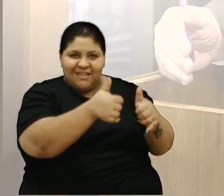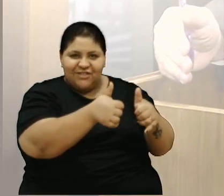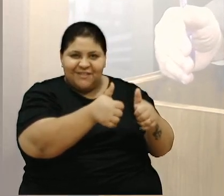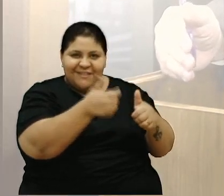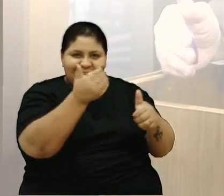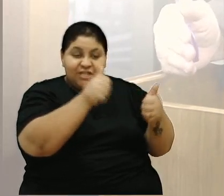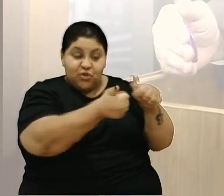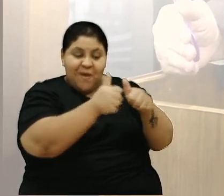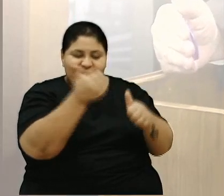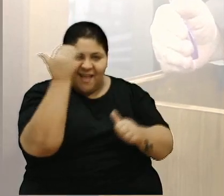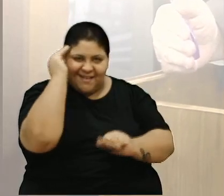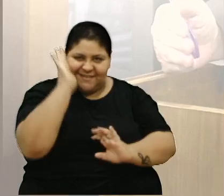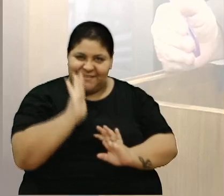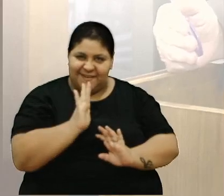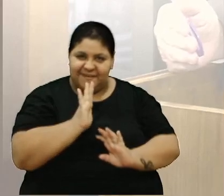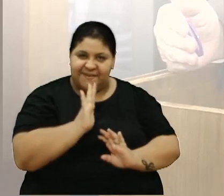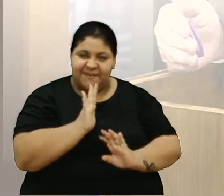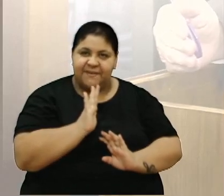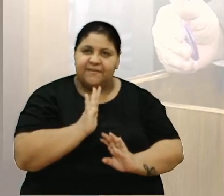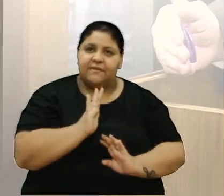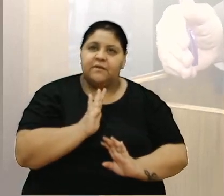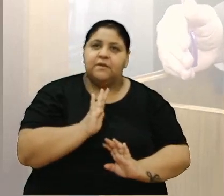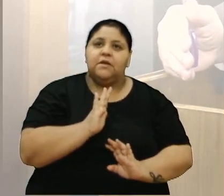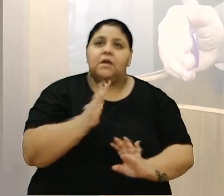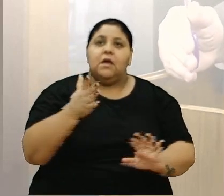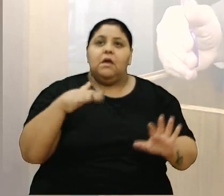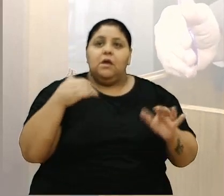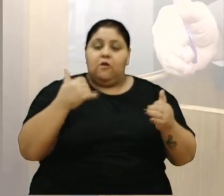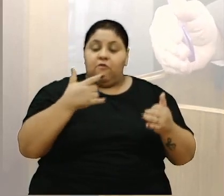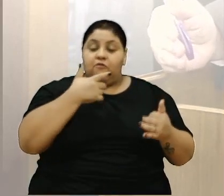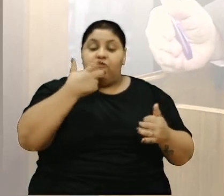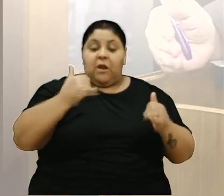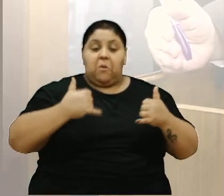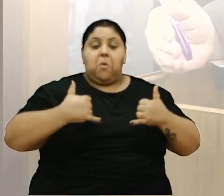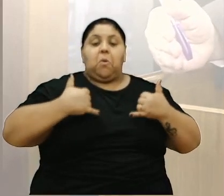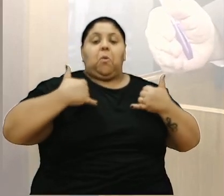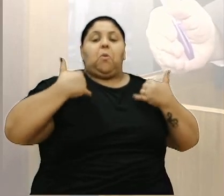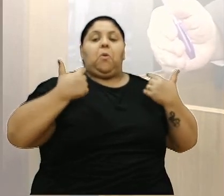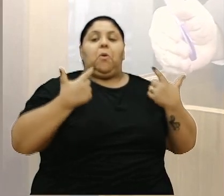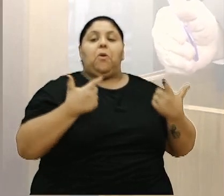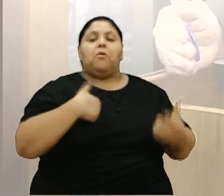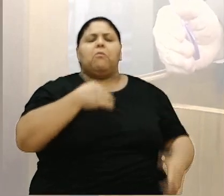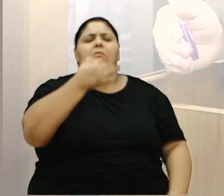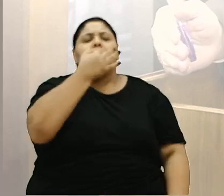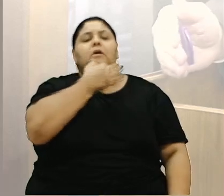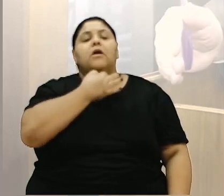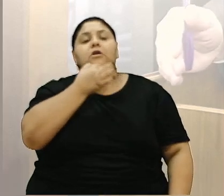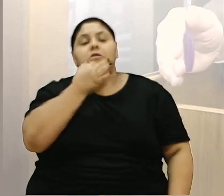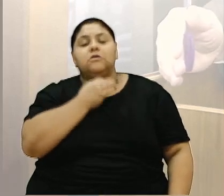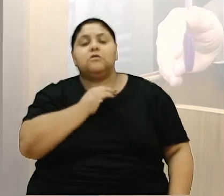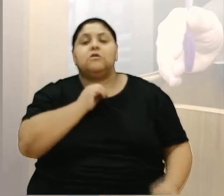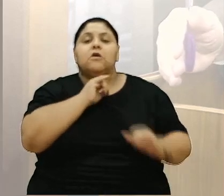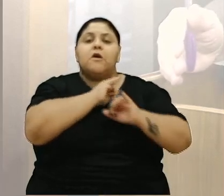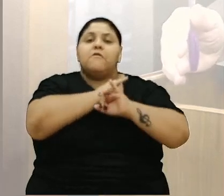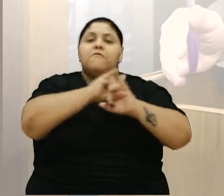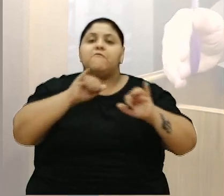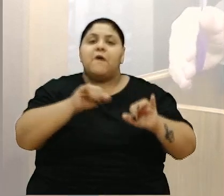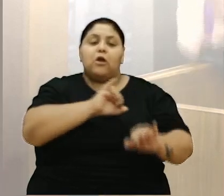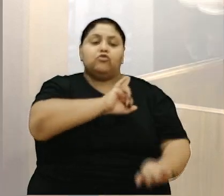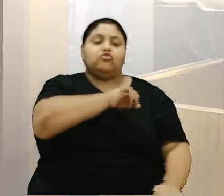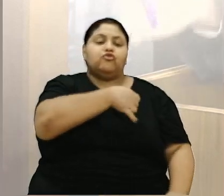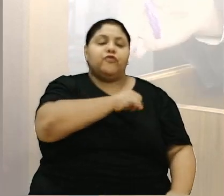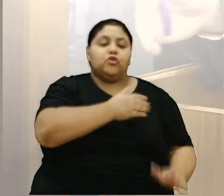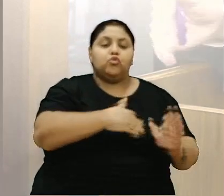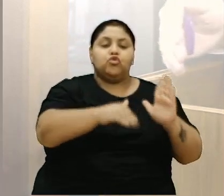Sul, eu estufo o peito porque, pô, Caxias do Sul, né? Falo do Juventude na primeira divisão,